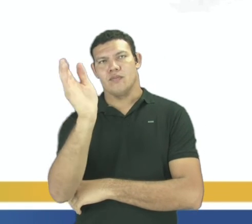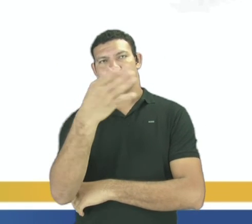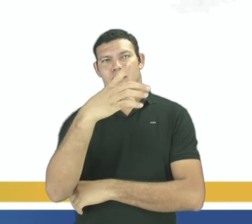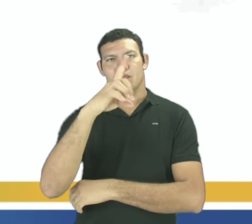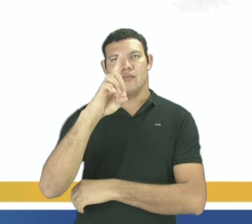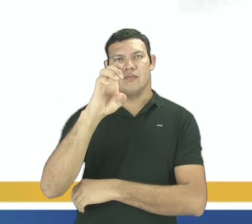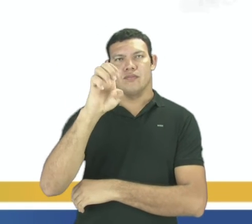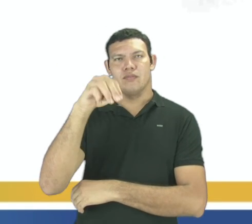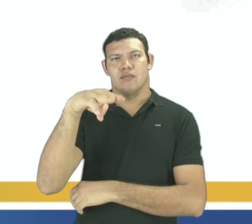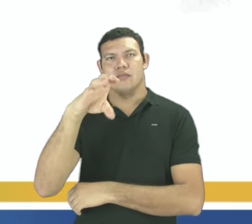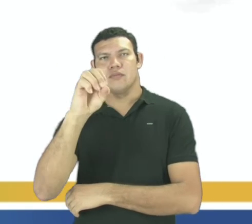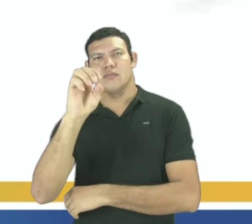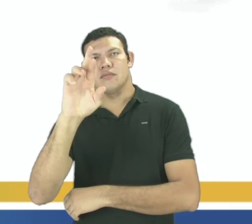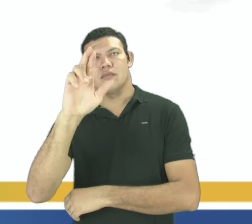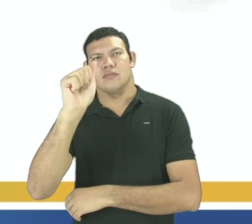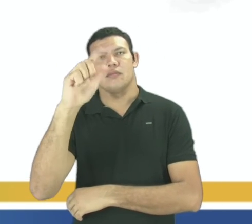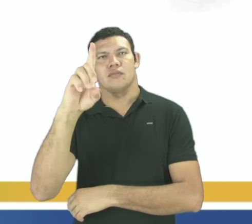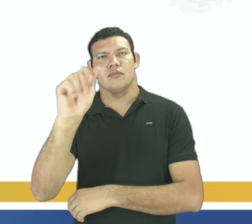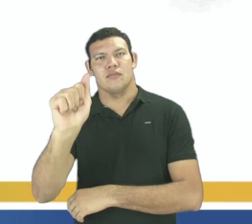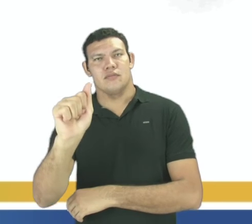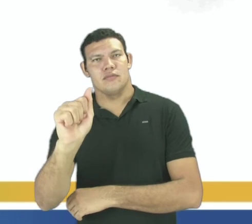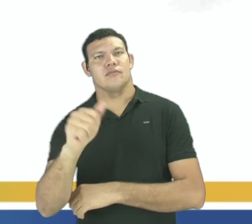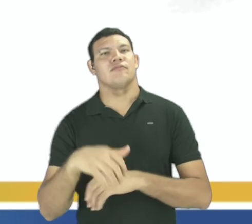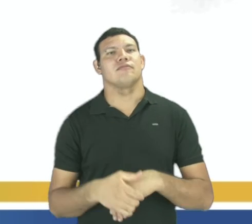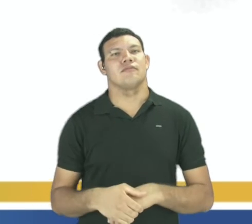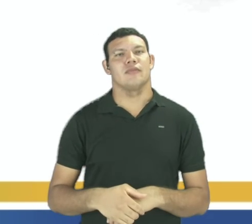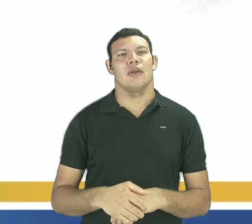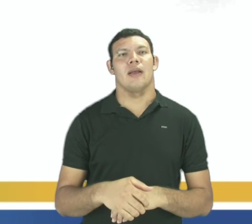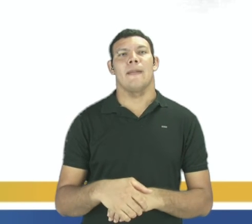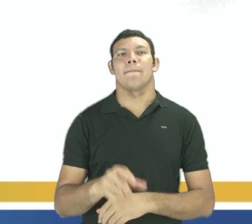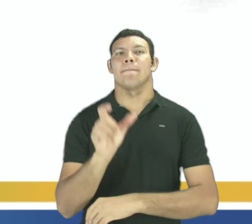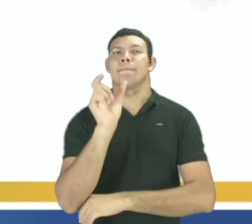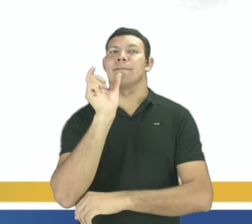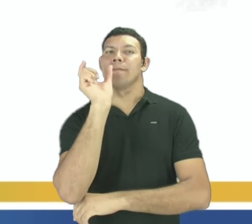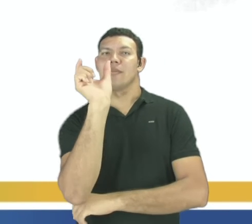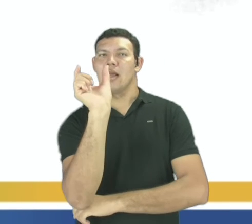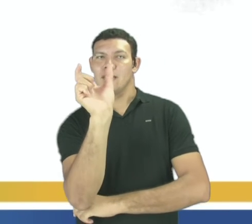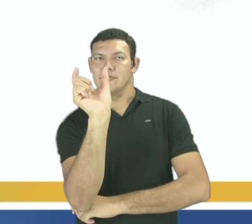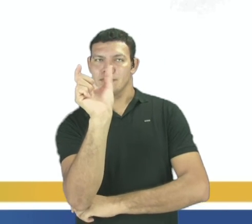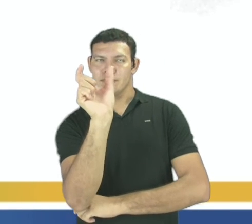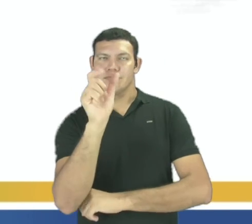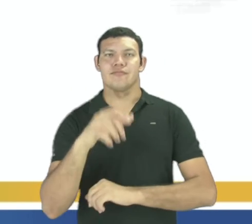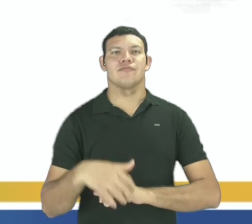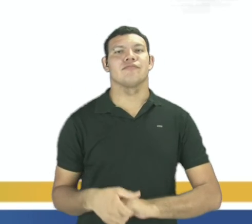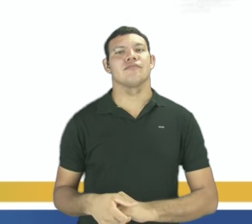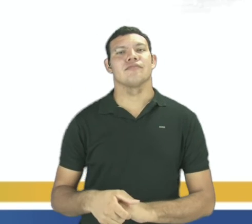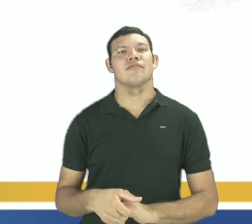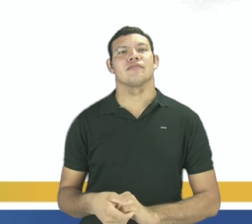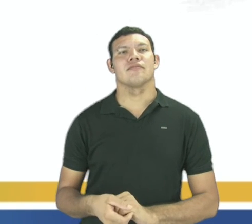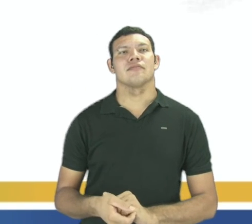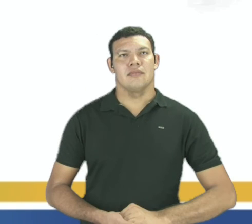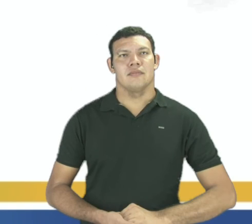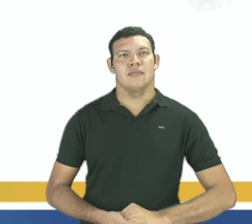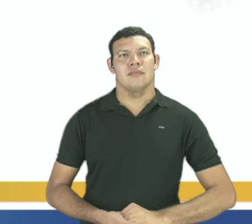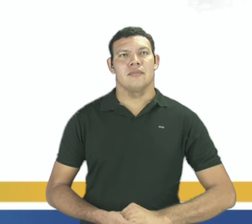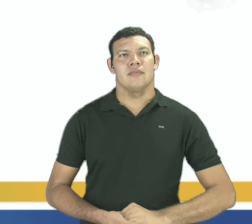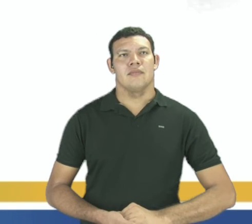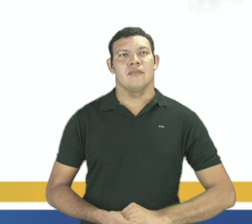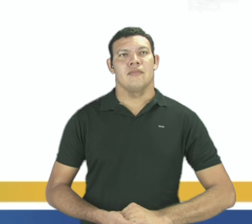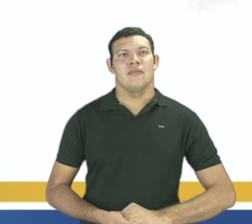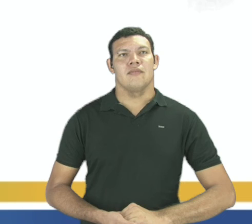oração, tá bom? Como é uma palavra, ela não é uma locução, assim ela é um advérbio. Vamos para a última?